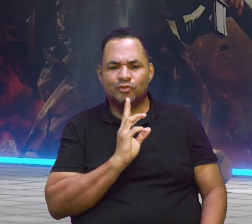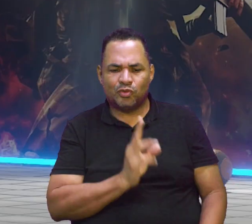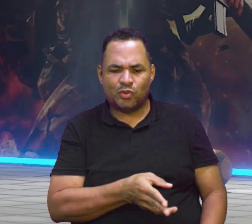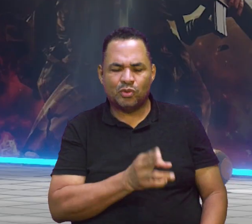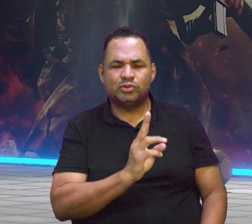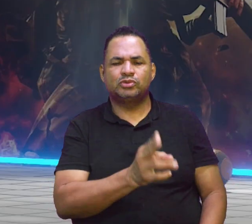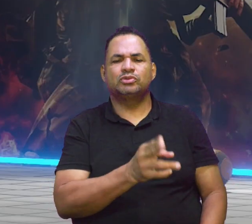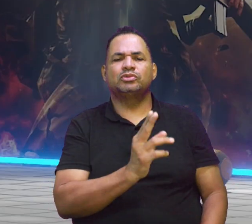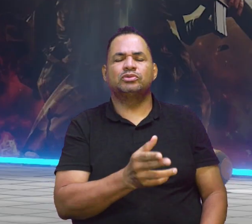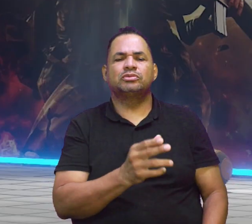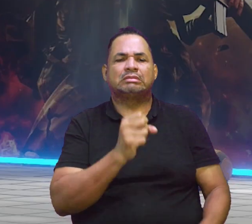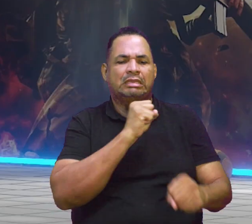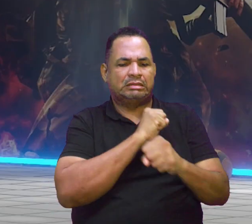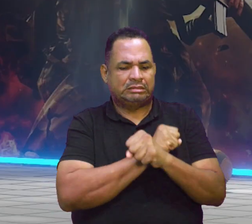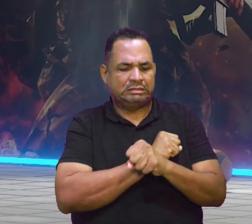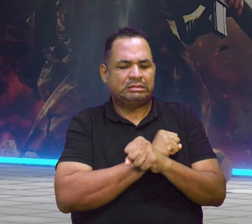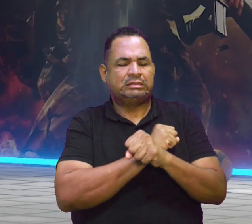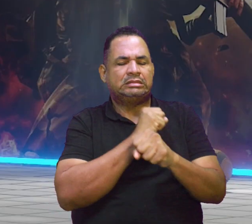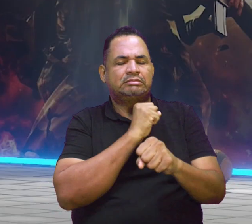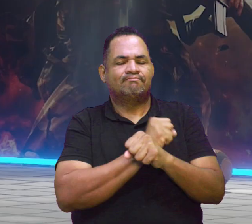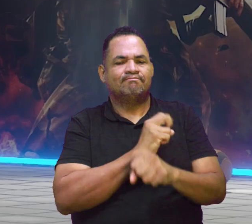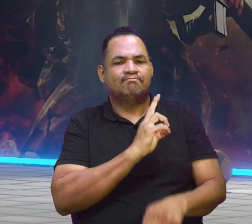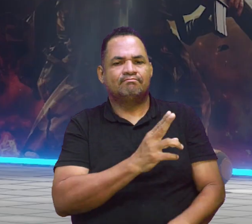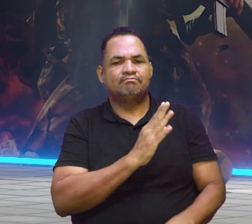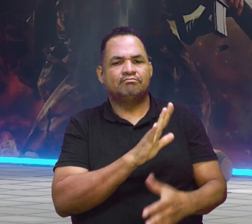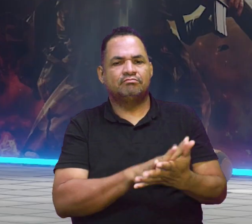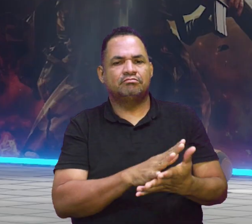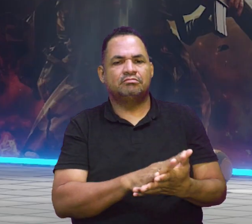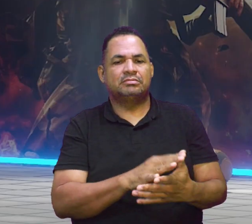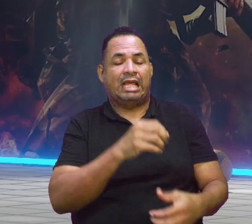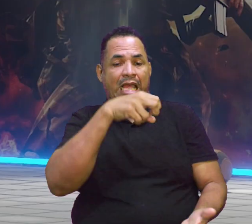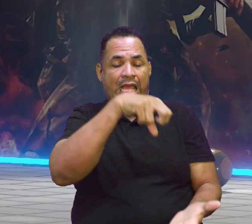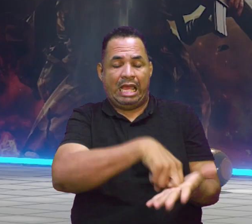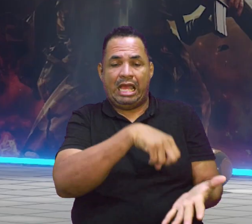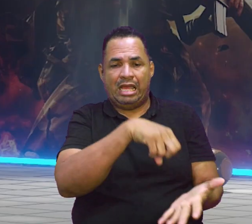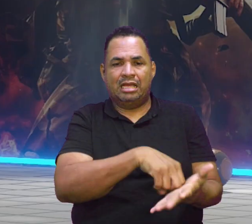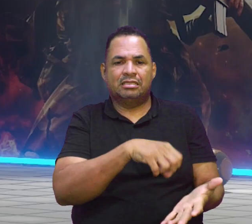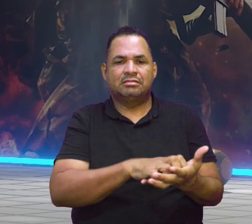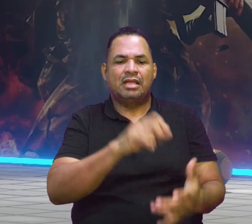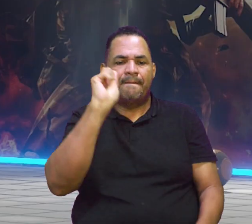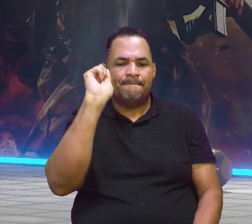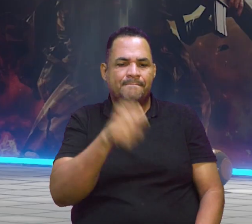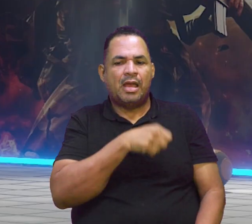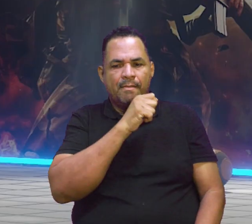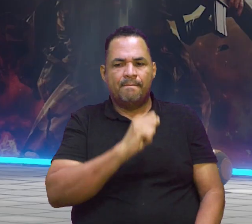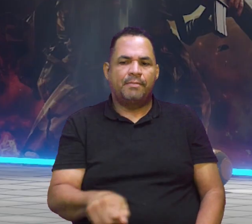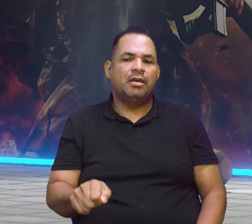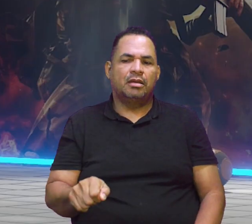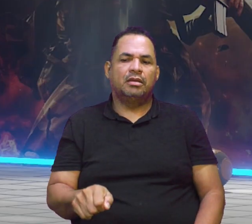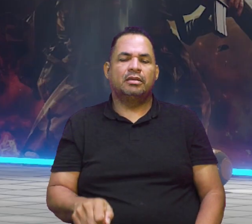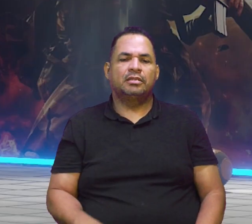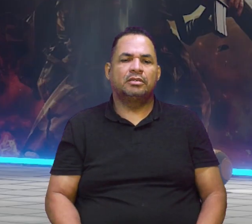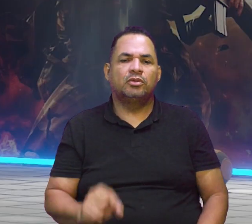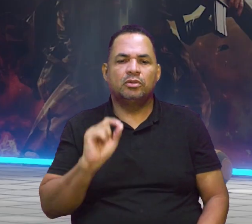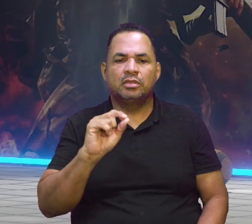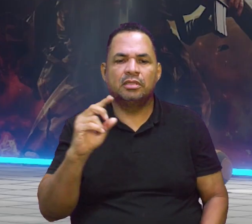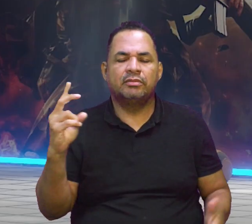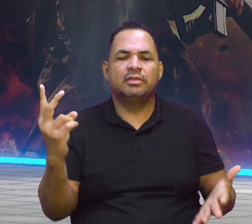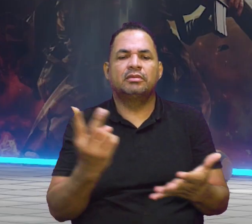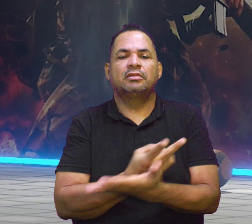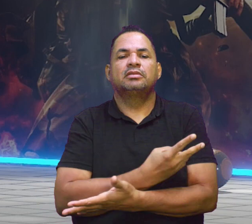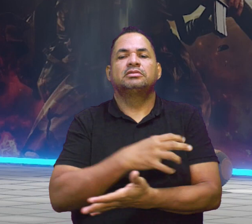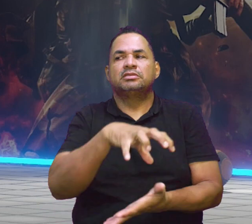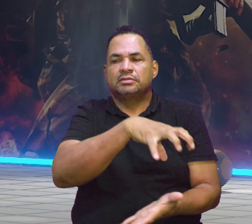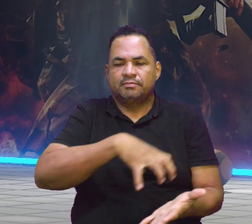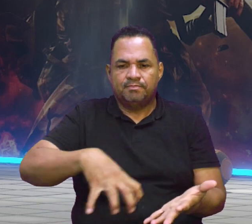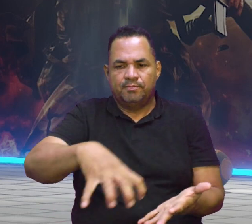um escravo. Tanto é que o castigo na Marinha eram as chibatadas. Então, por que vai acontecer essa revolta?